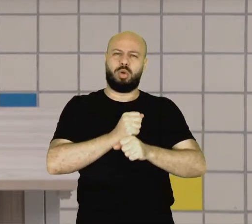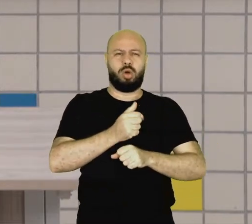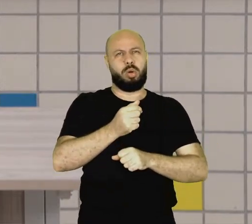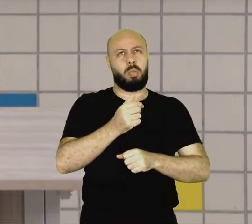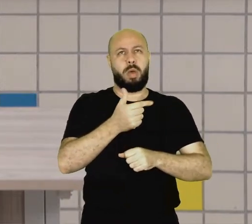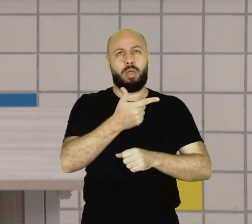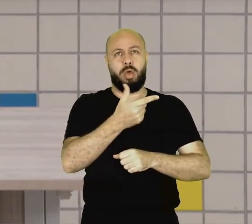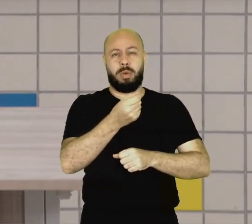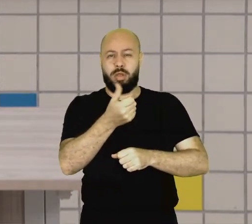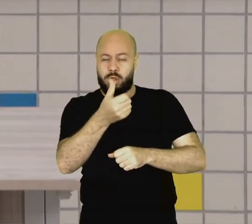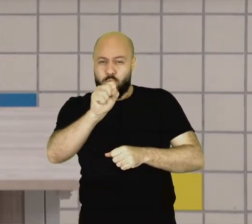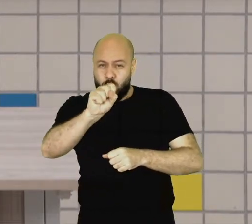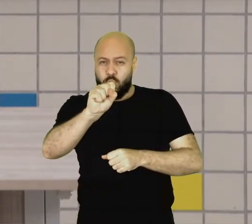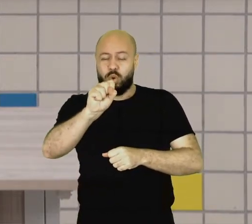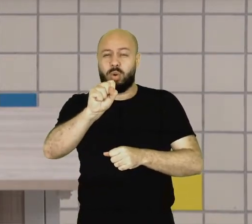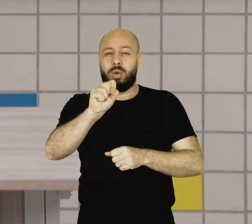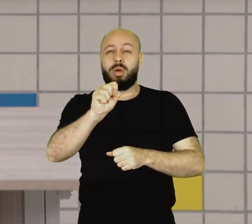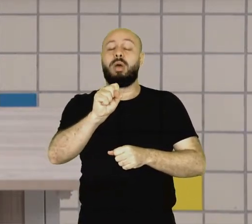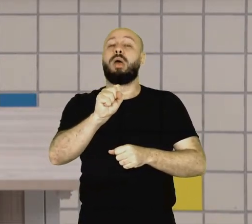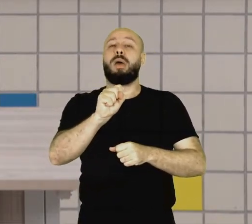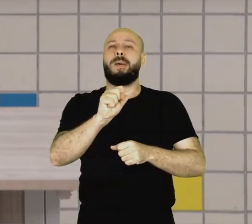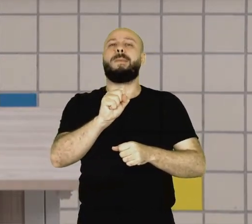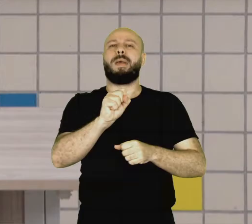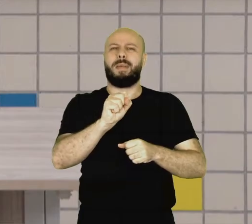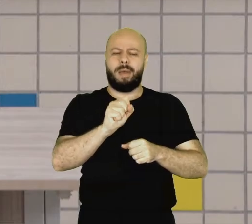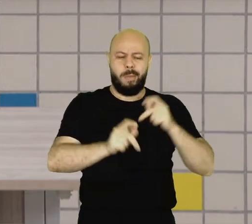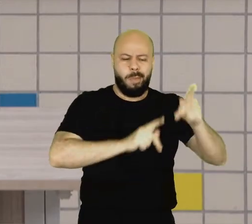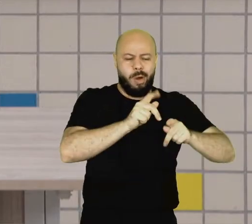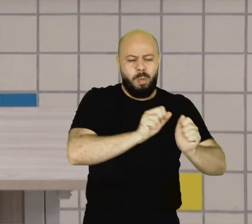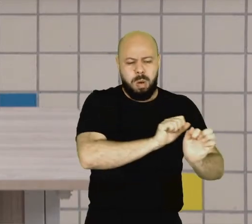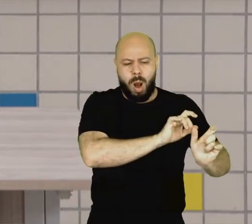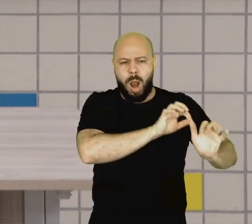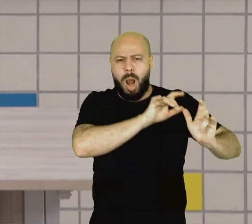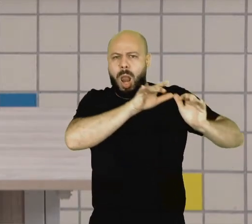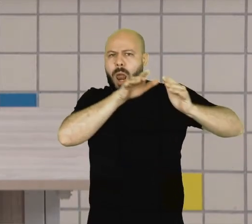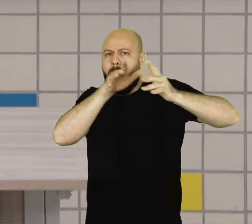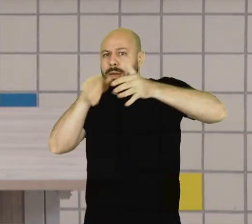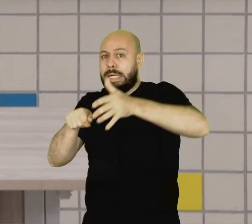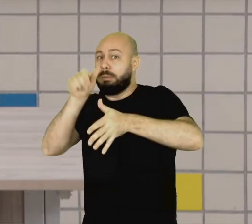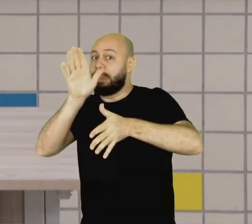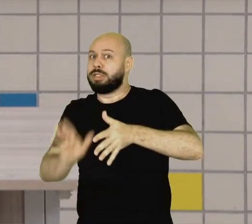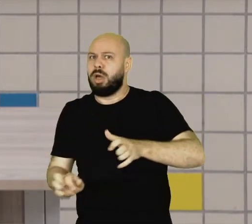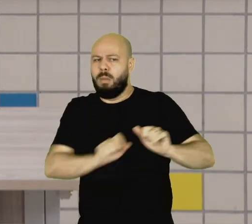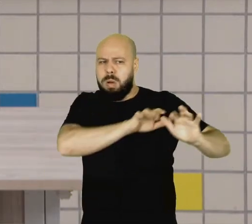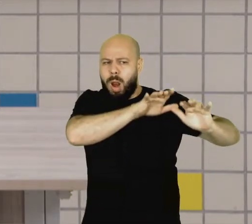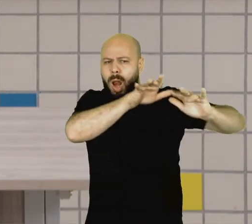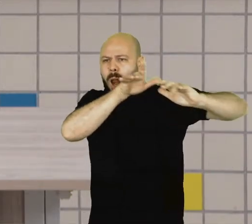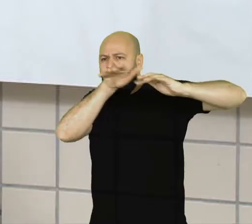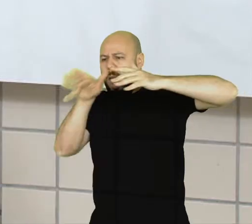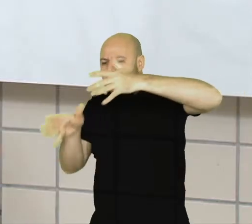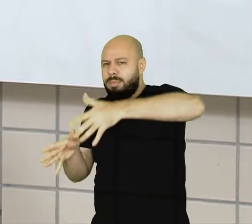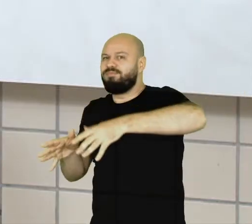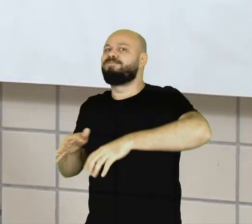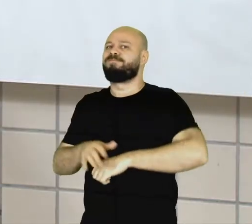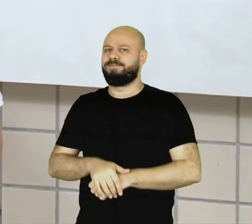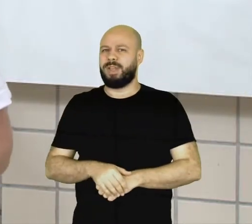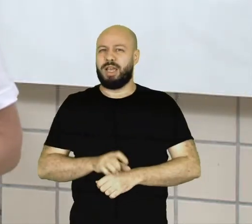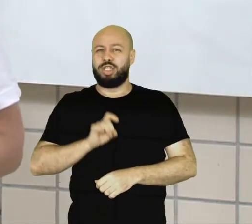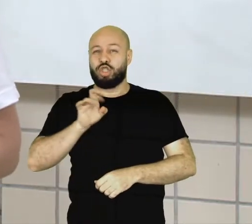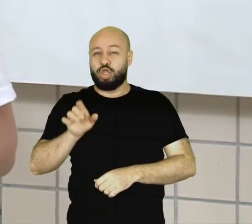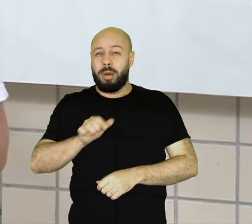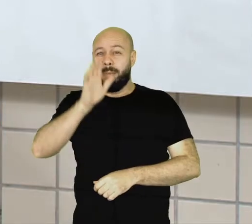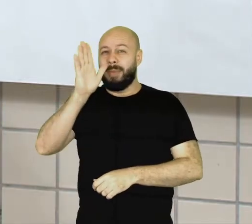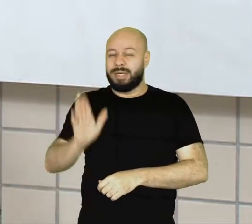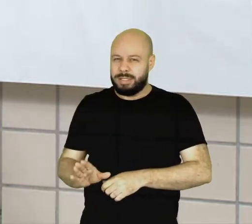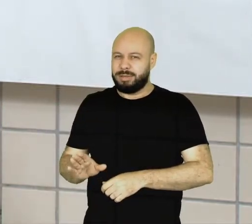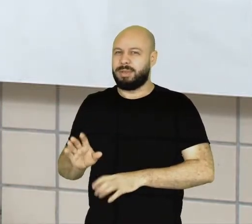2018, que muitos venezuelanos eles estavam migrando de lá para o Brasil, não só para o Brasil, mas para o Brasil estava acontecendo